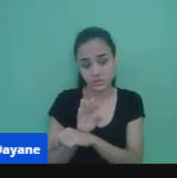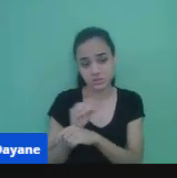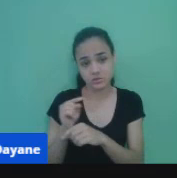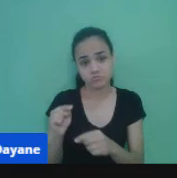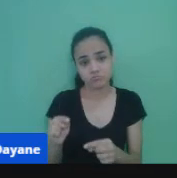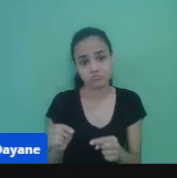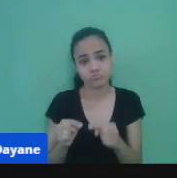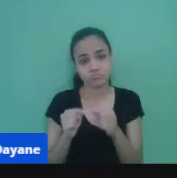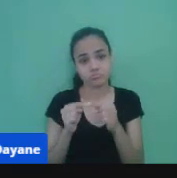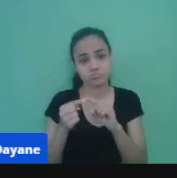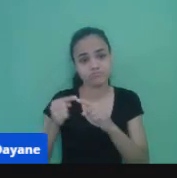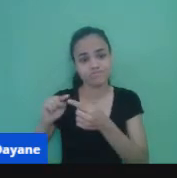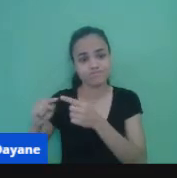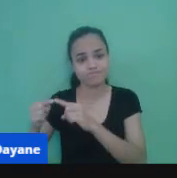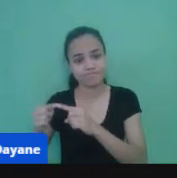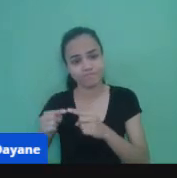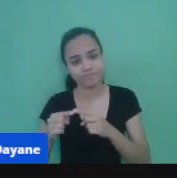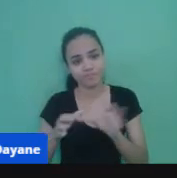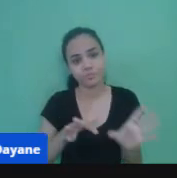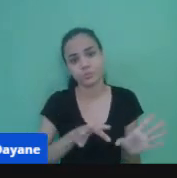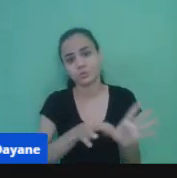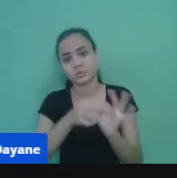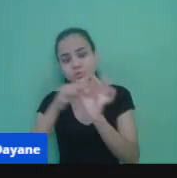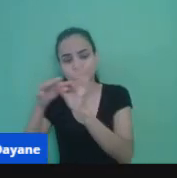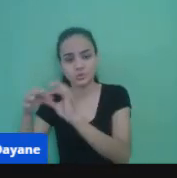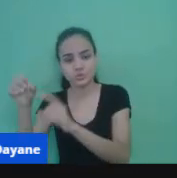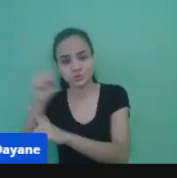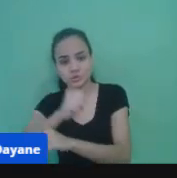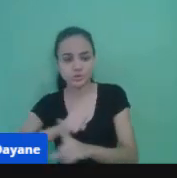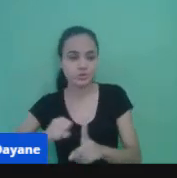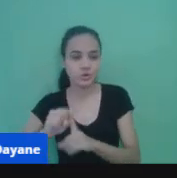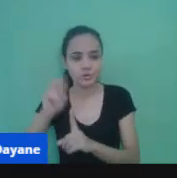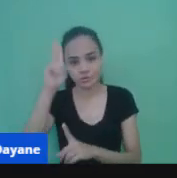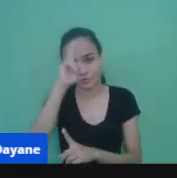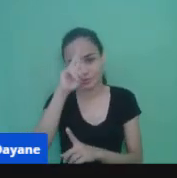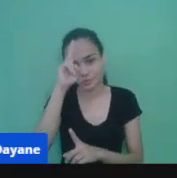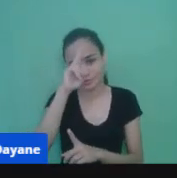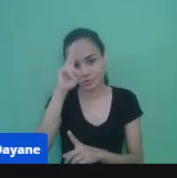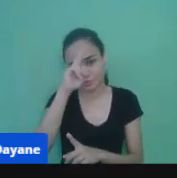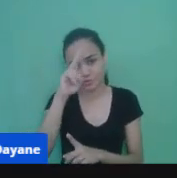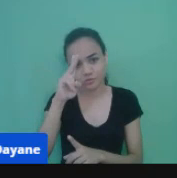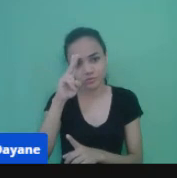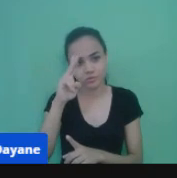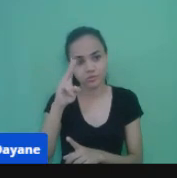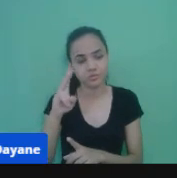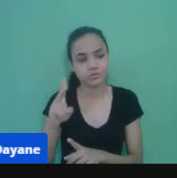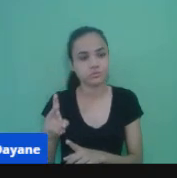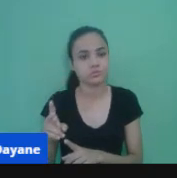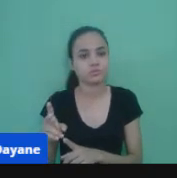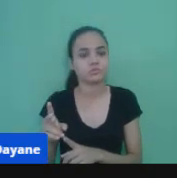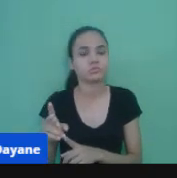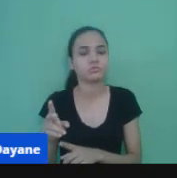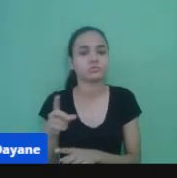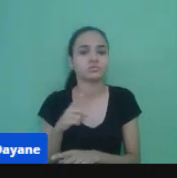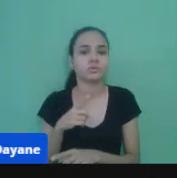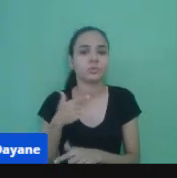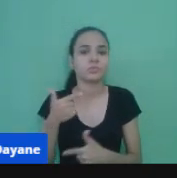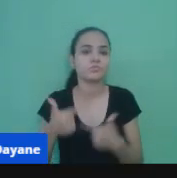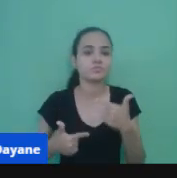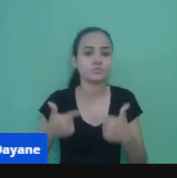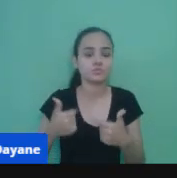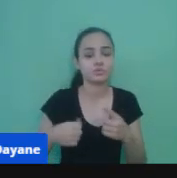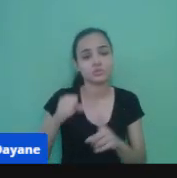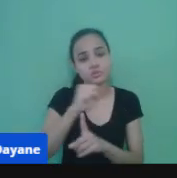social e histórico contribuem na estruturação da dimensão política, social do ambiente.